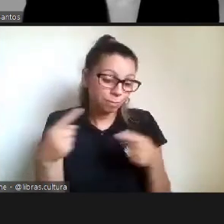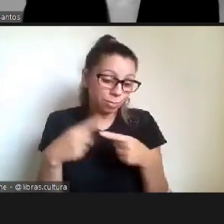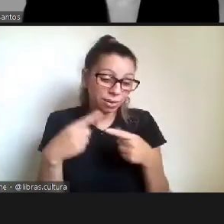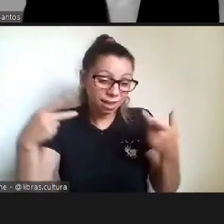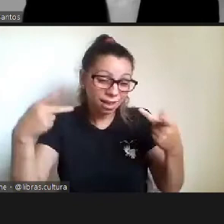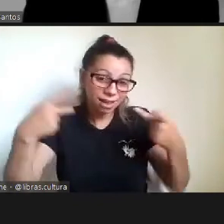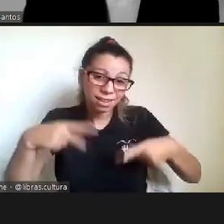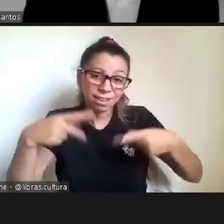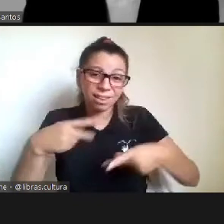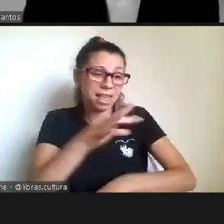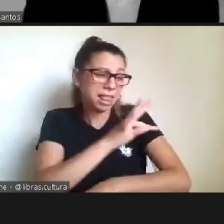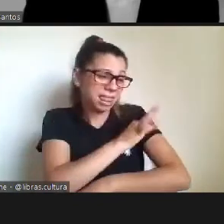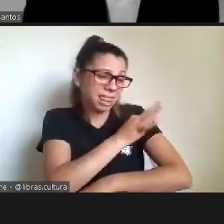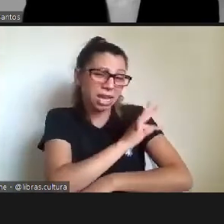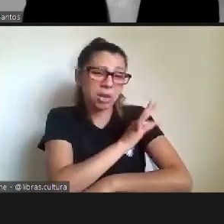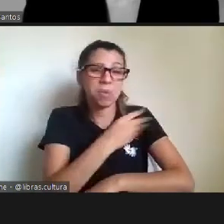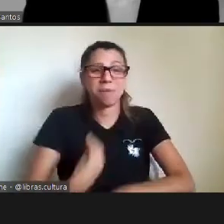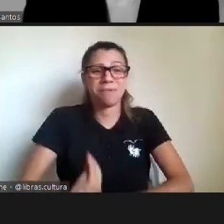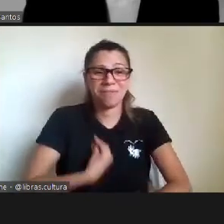a definição